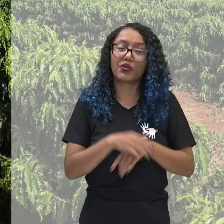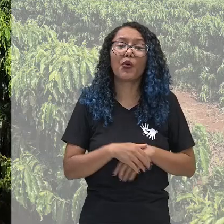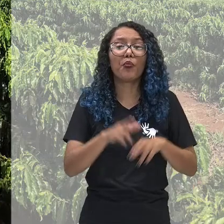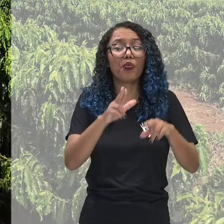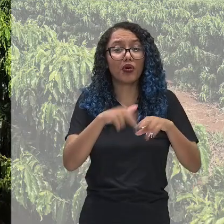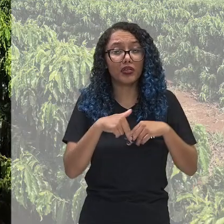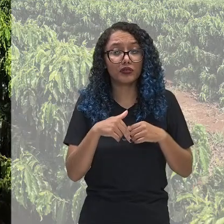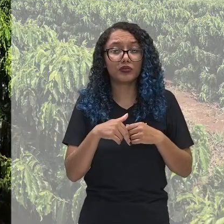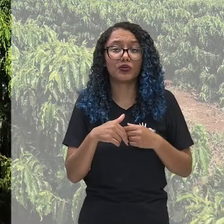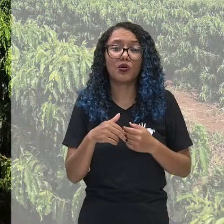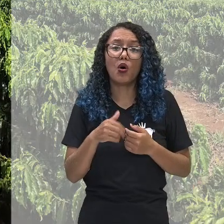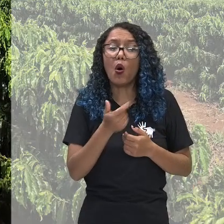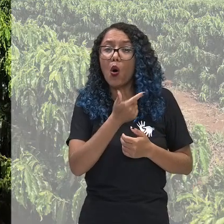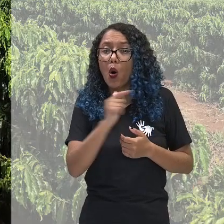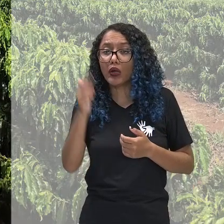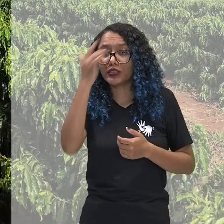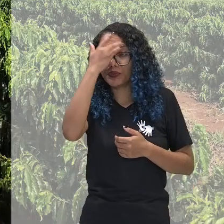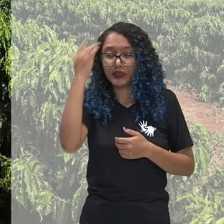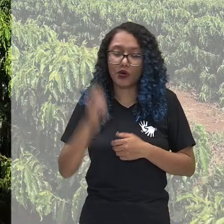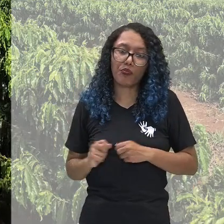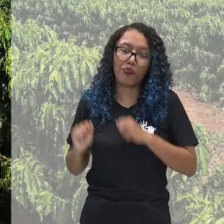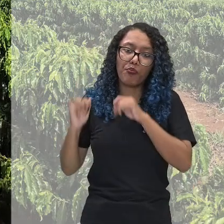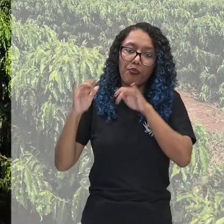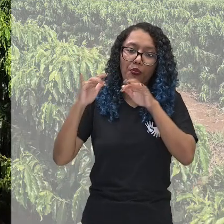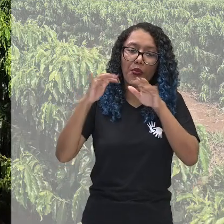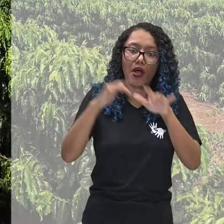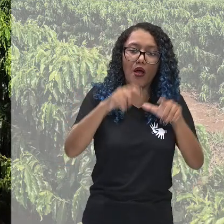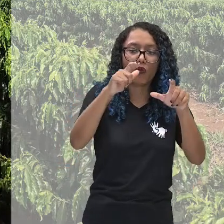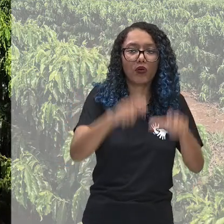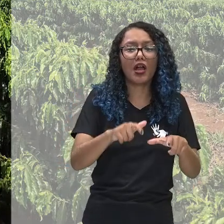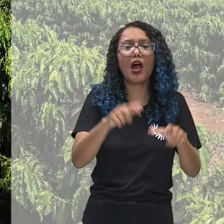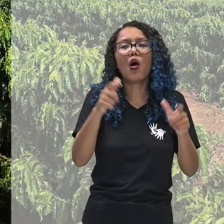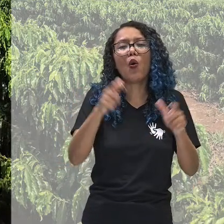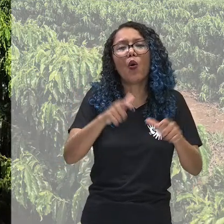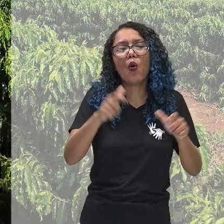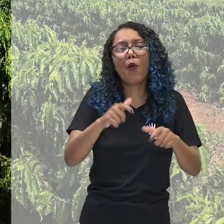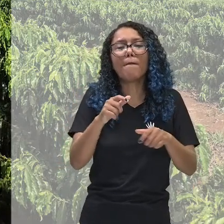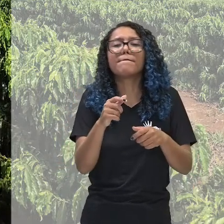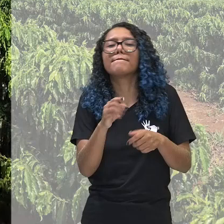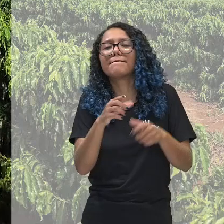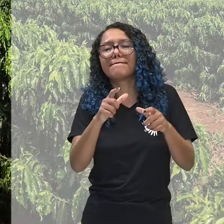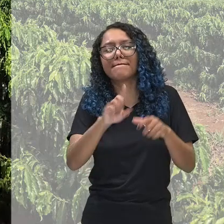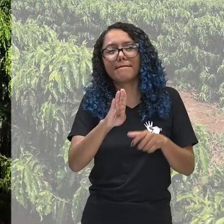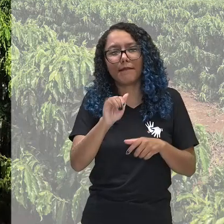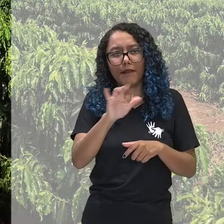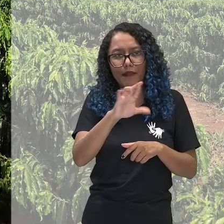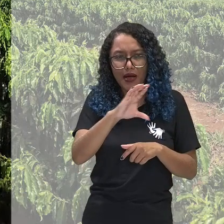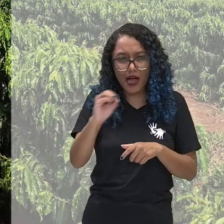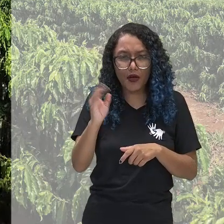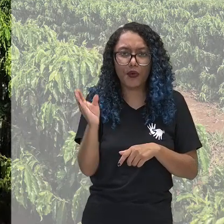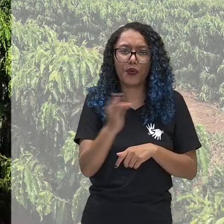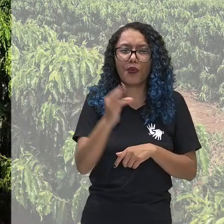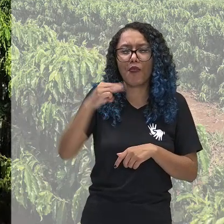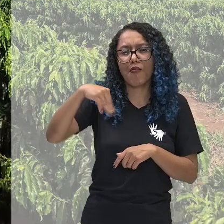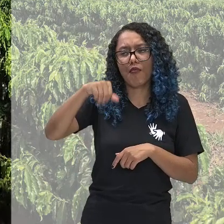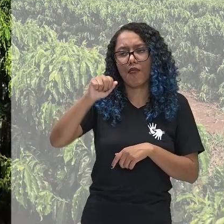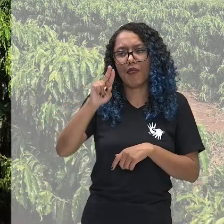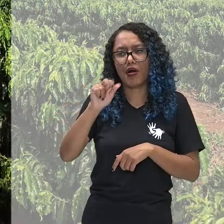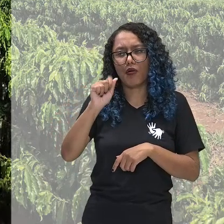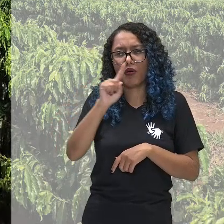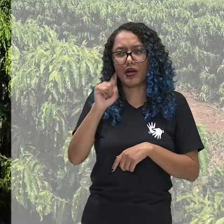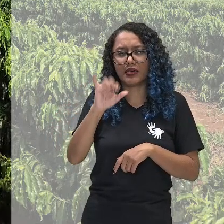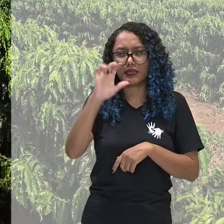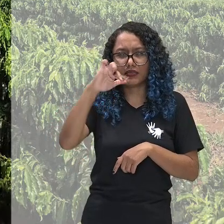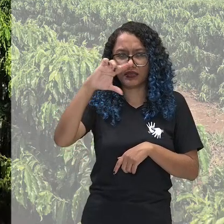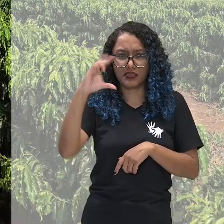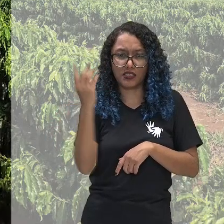que futuramente viriam ser o bairro Mauazinho aqui de Manaus. Vocês que vieram aqui na capital do